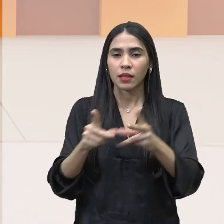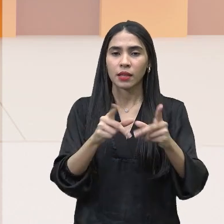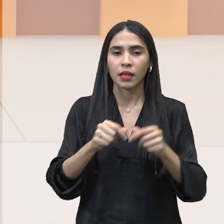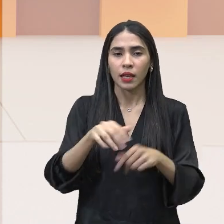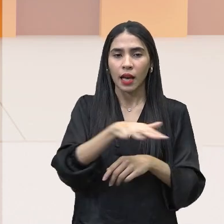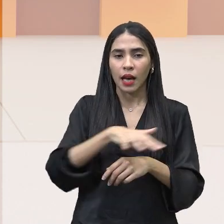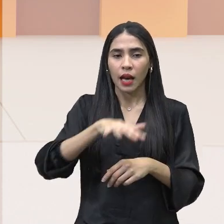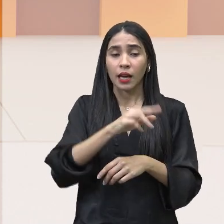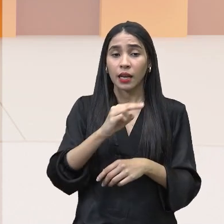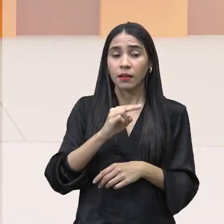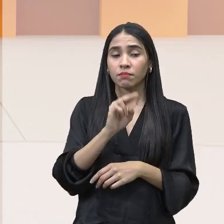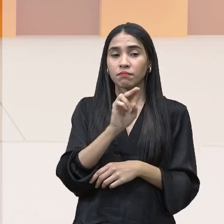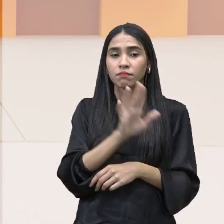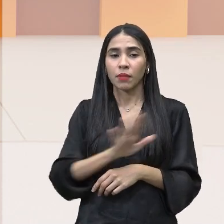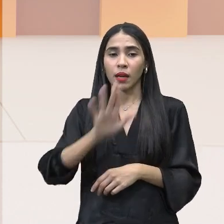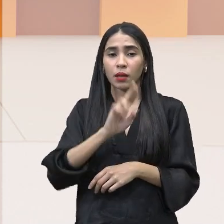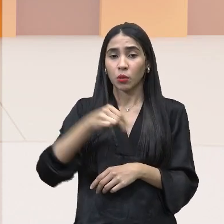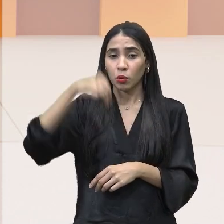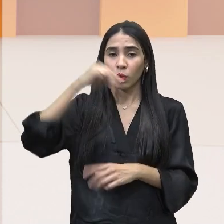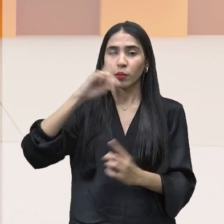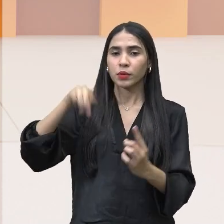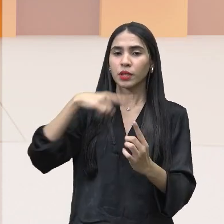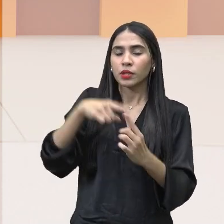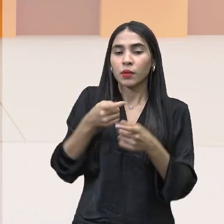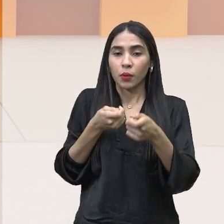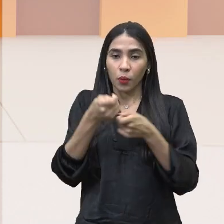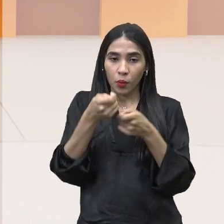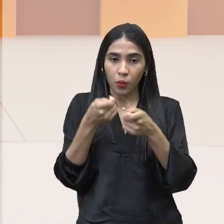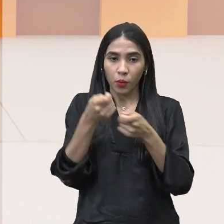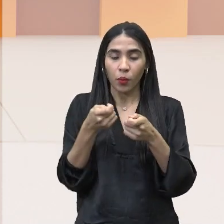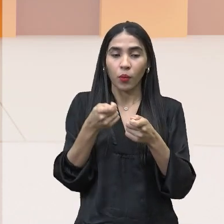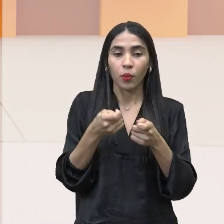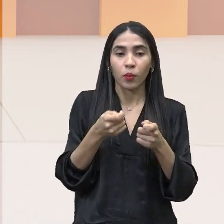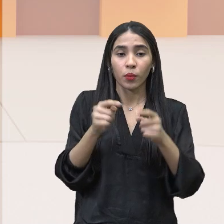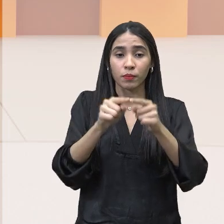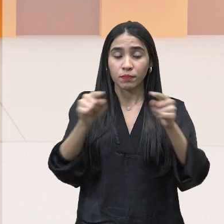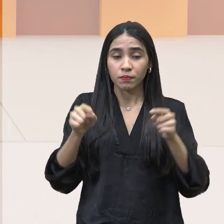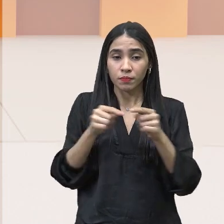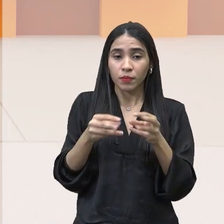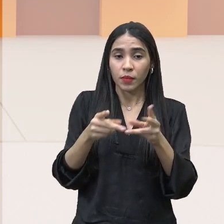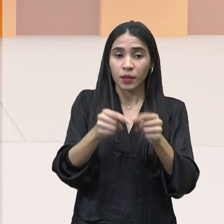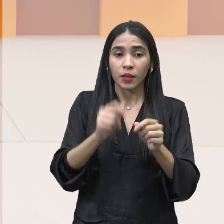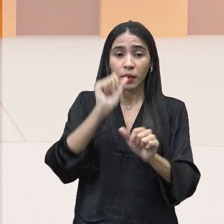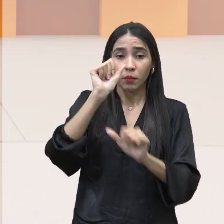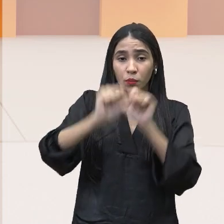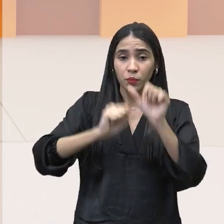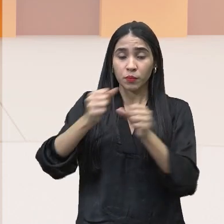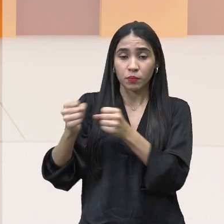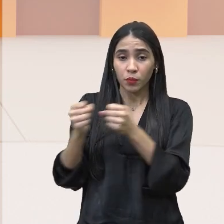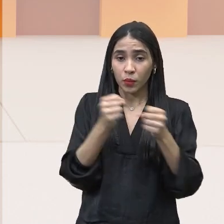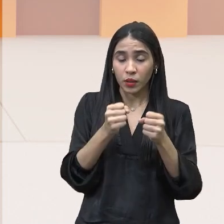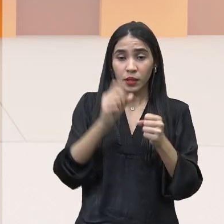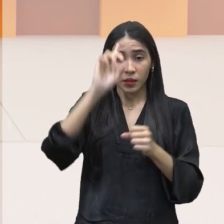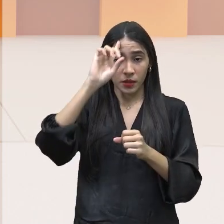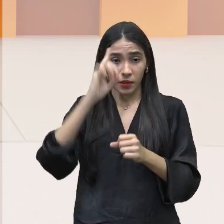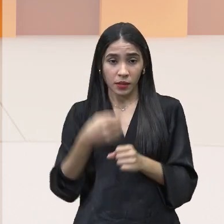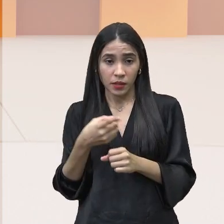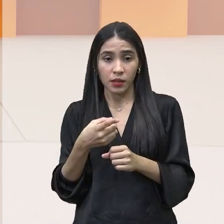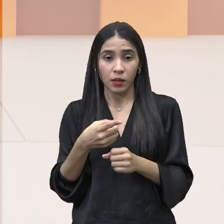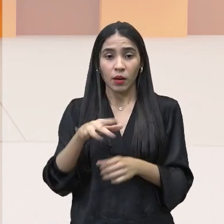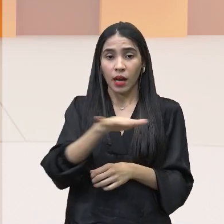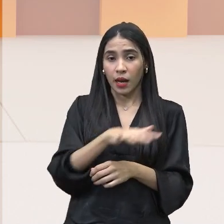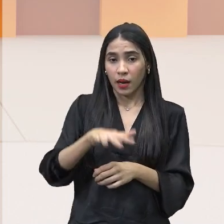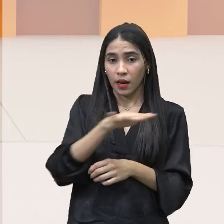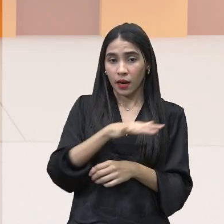região norte, com o objetivo de controle territorial e de transferência do poder de decisão